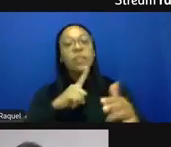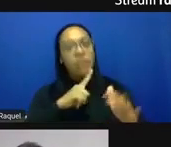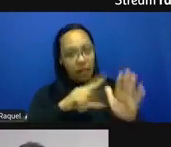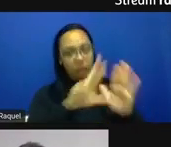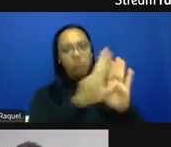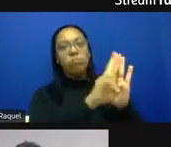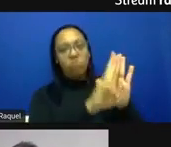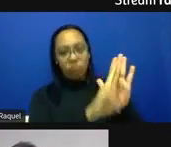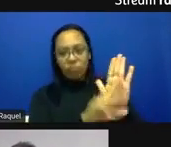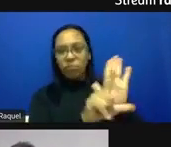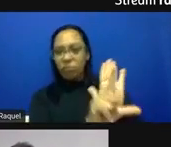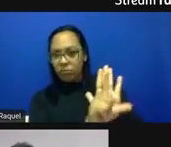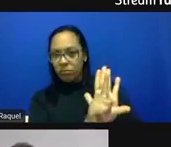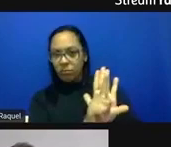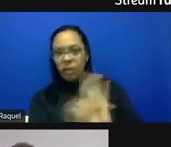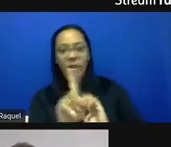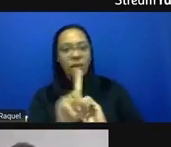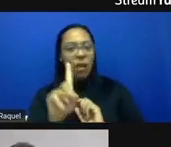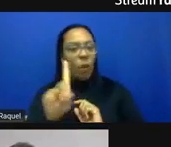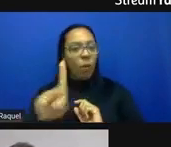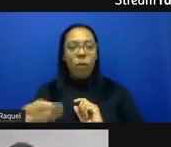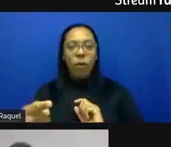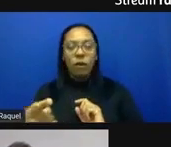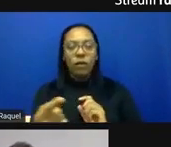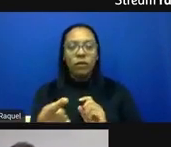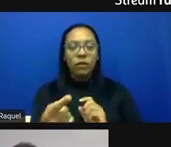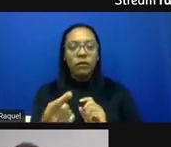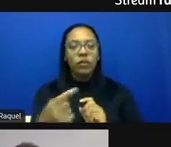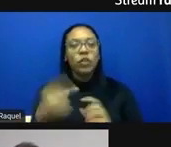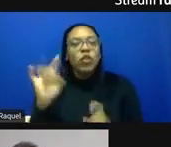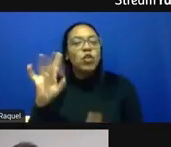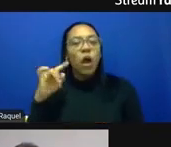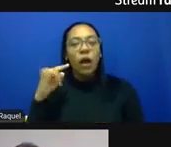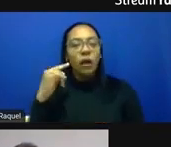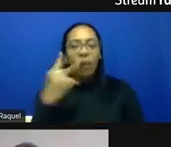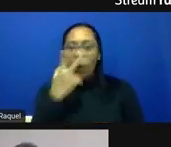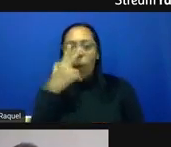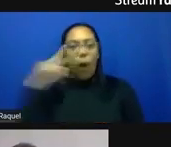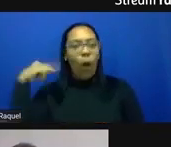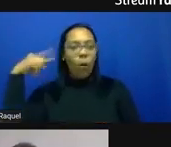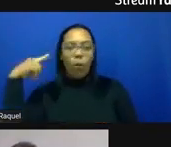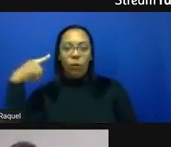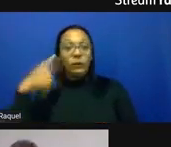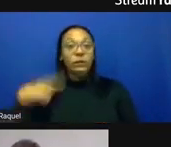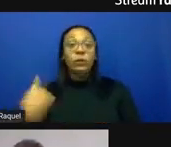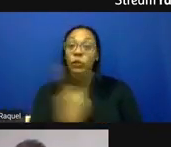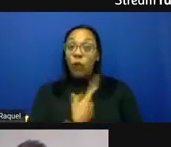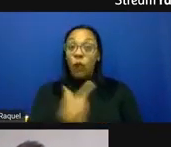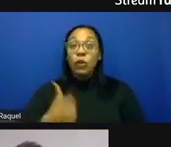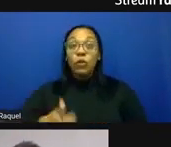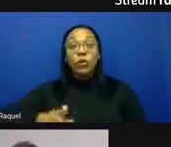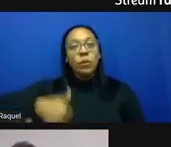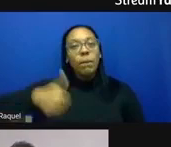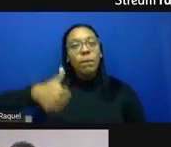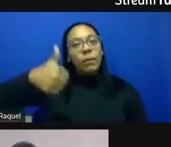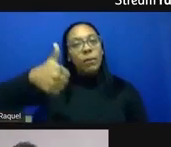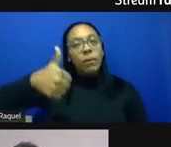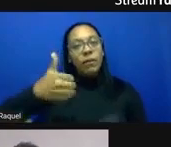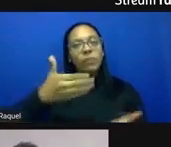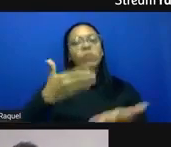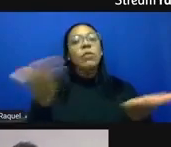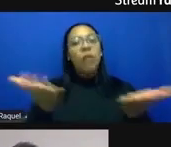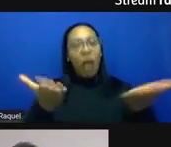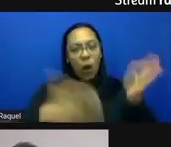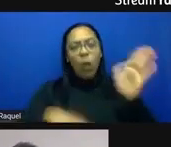normativa. Então, hoje nós não somos mais doidos, como se fala, né? Somos pioneiros em algo que agora, felizmente, é regulamentado,